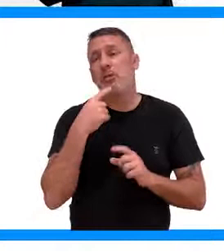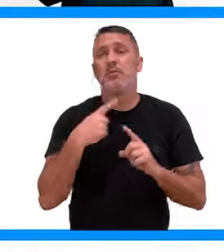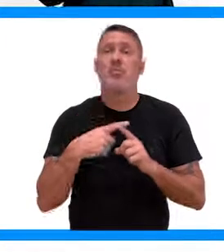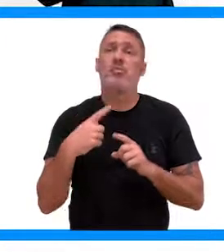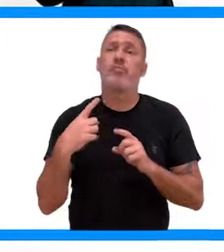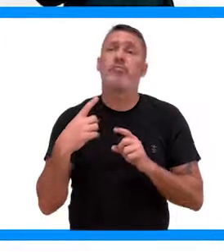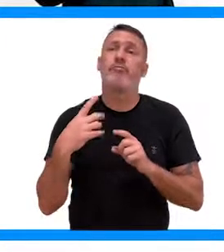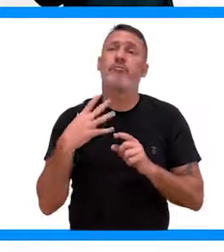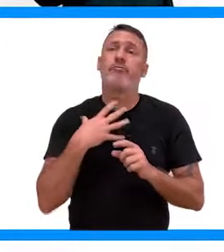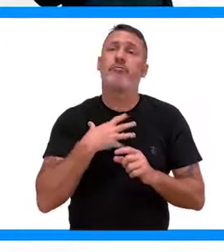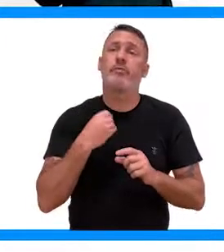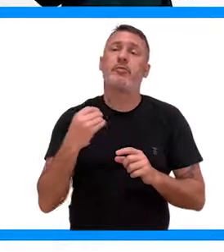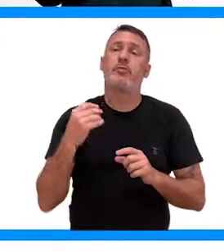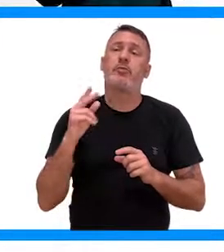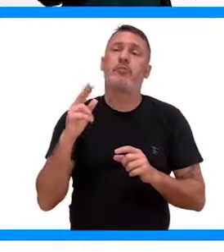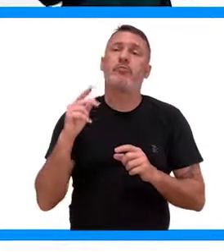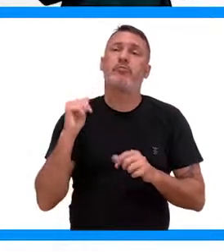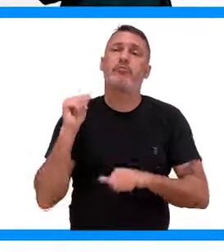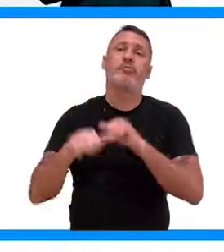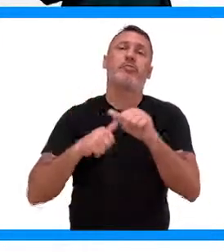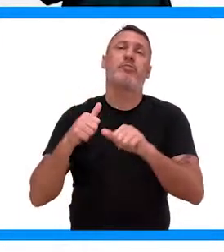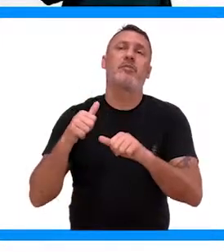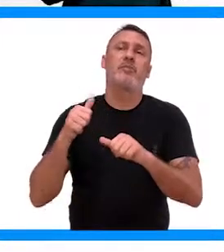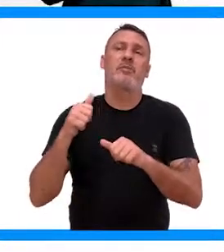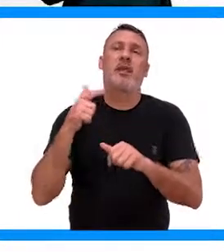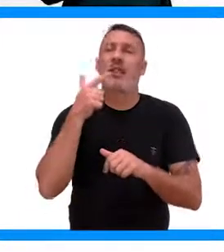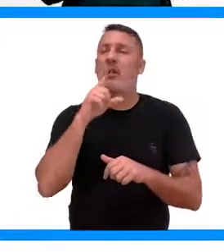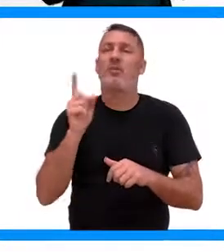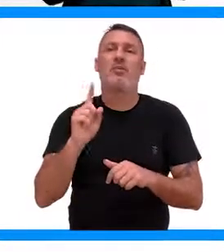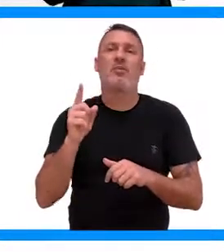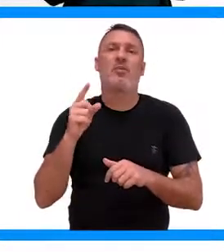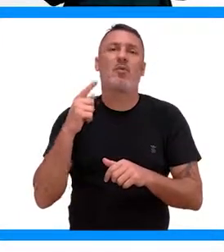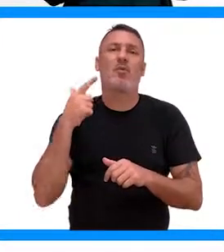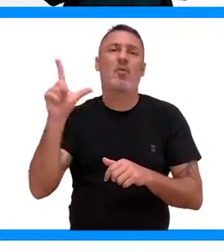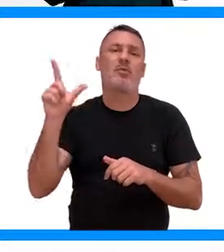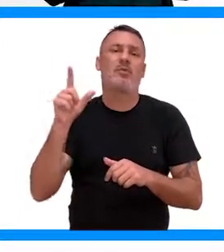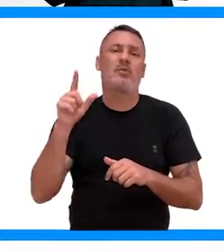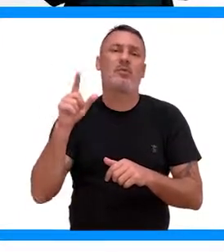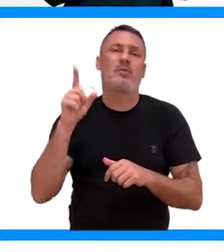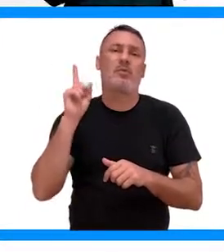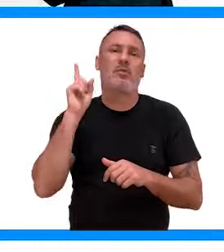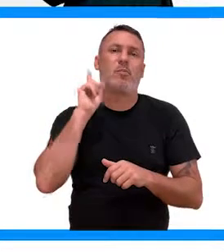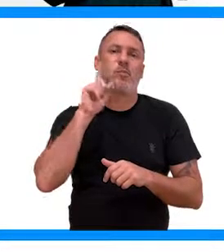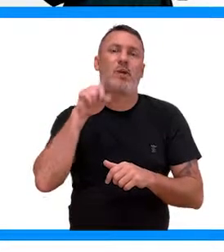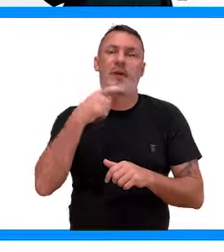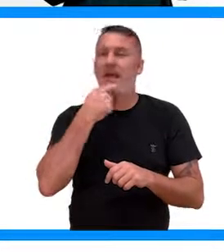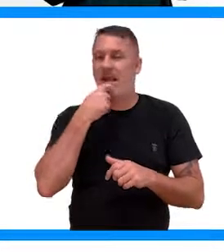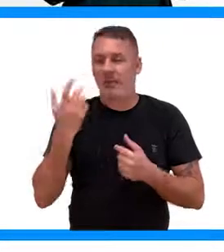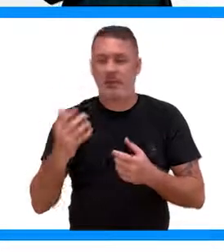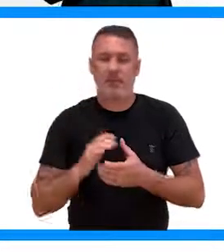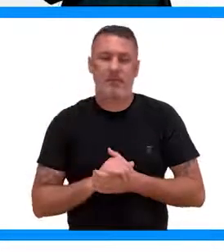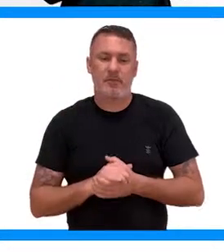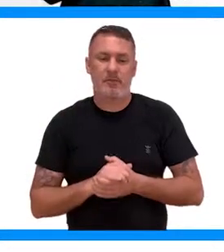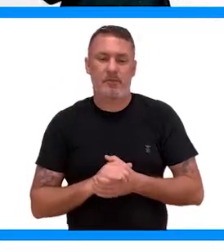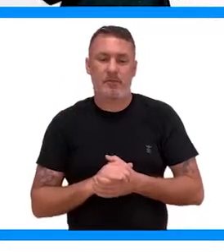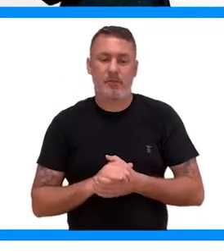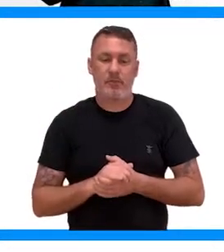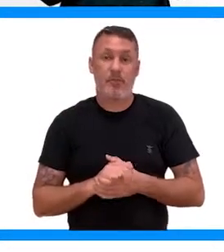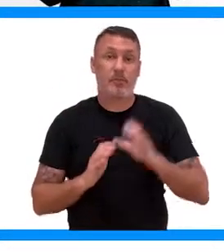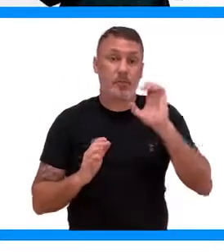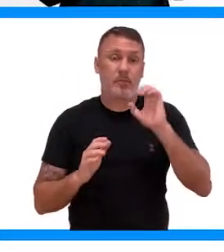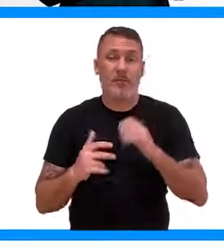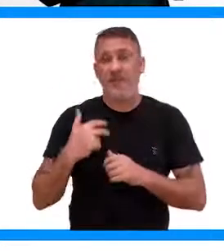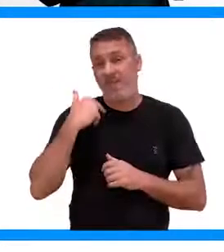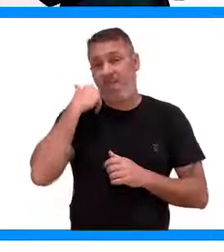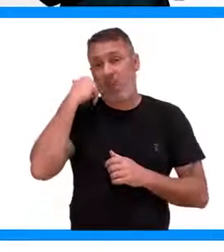lamenta que os filhos não comunicam com ele em espanhol, né? porque aprenderam o inglês. Vergonha